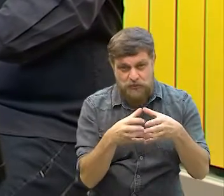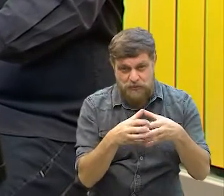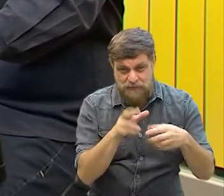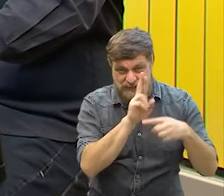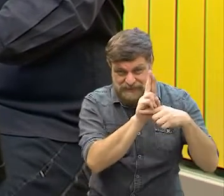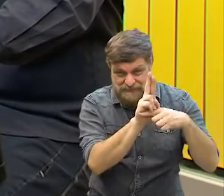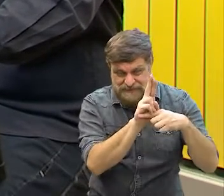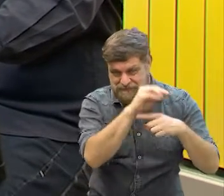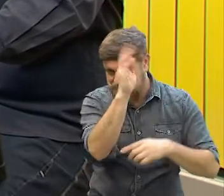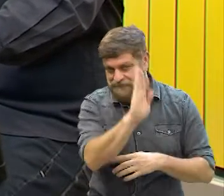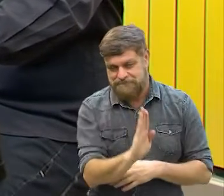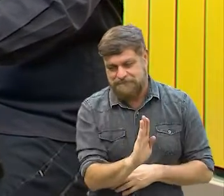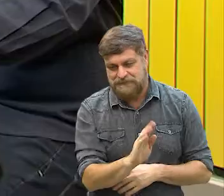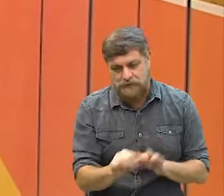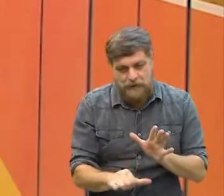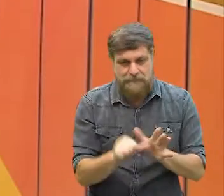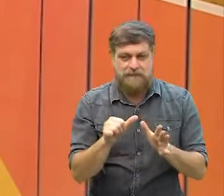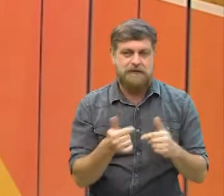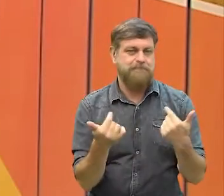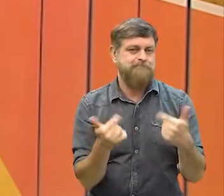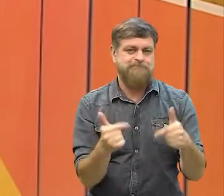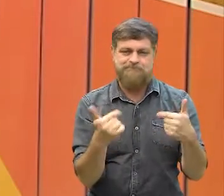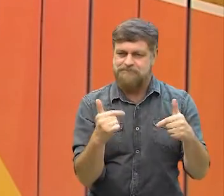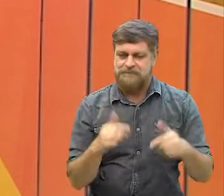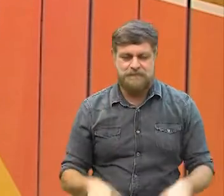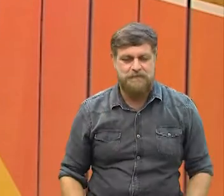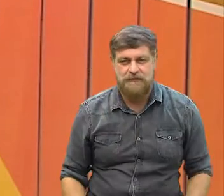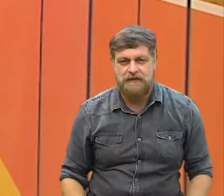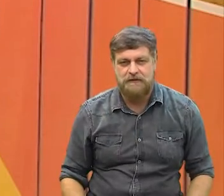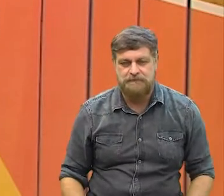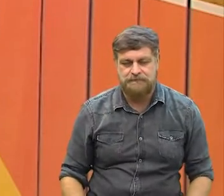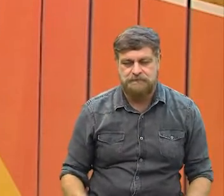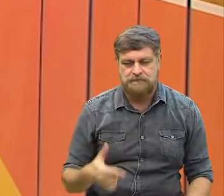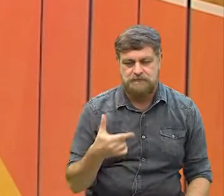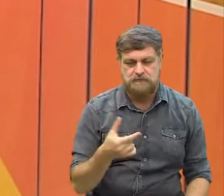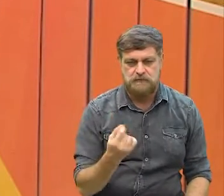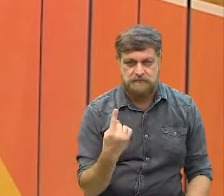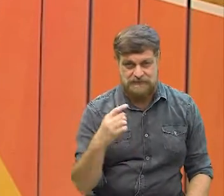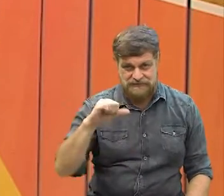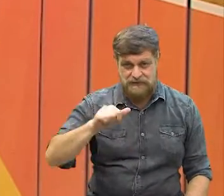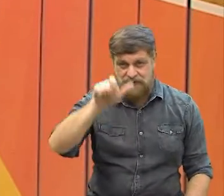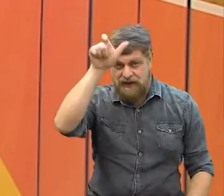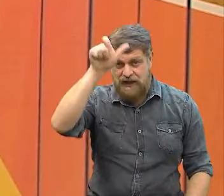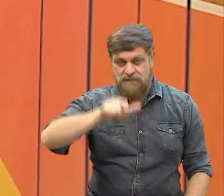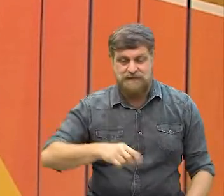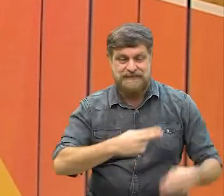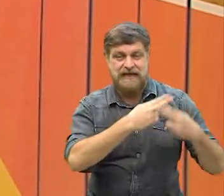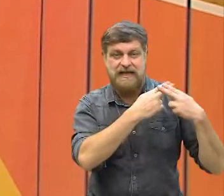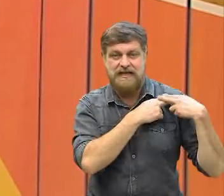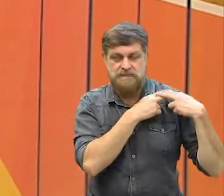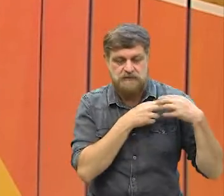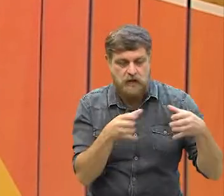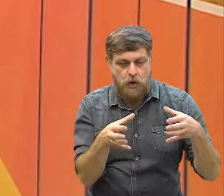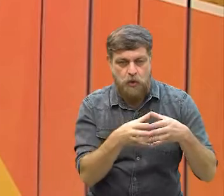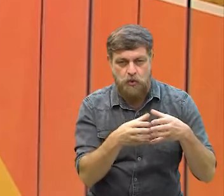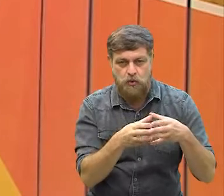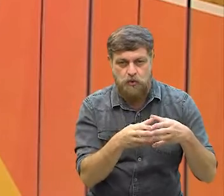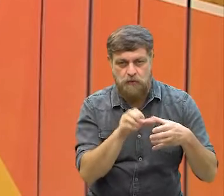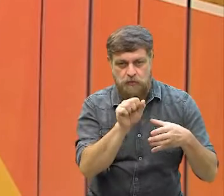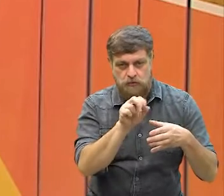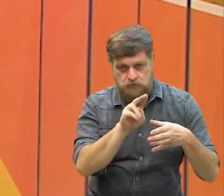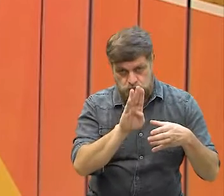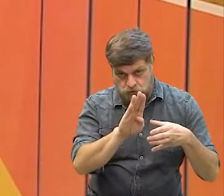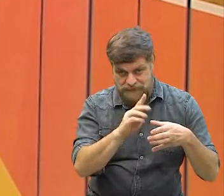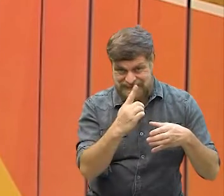na primeira divisão brasileira. É triste. E aí, em 2019, você assume a Seleção Brasileira Sub-17. Como é que foi